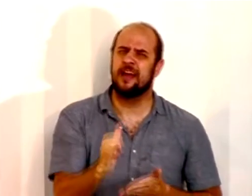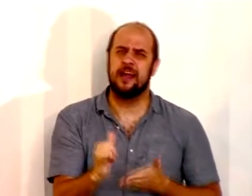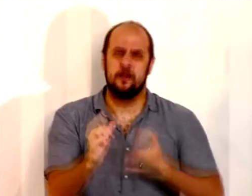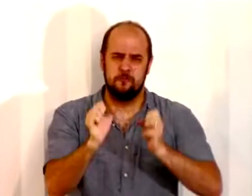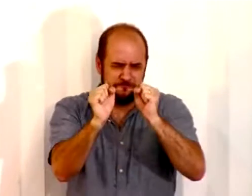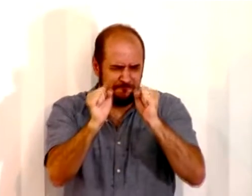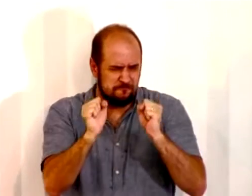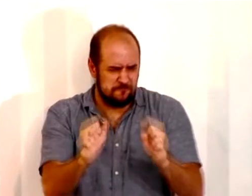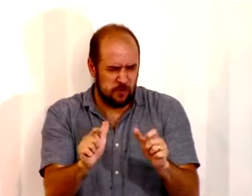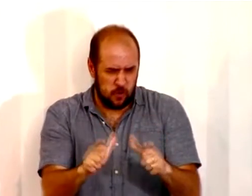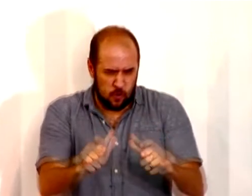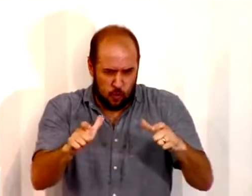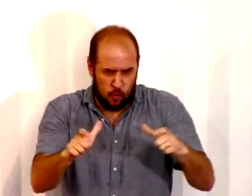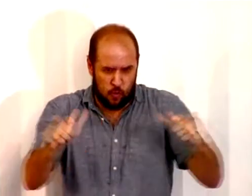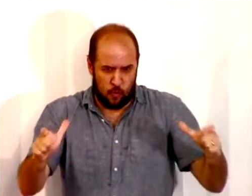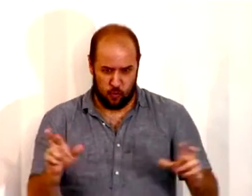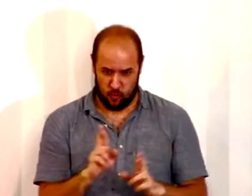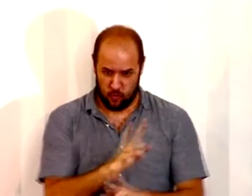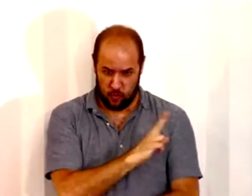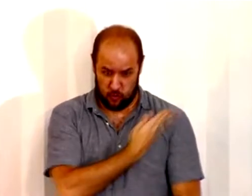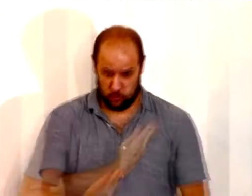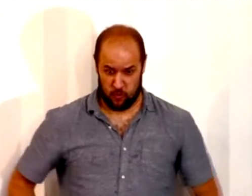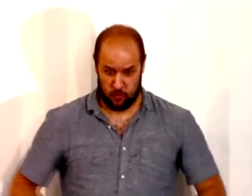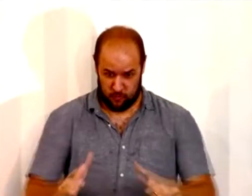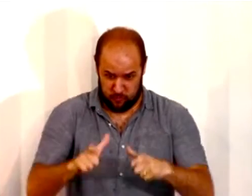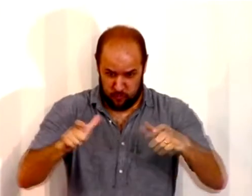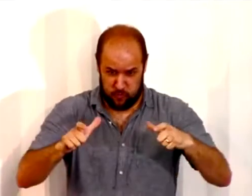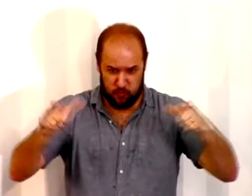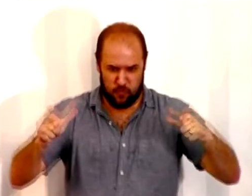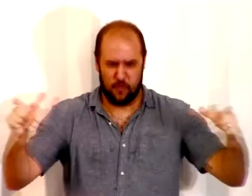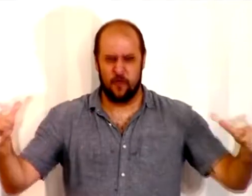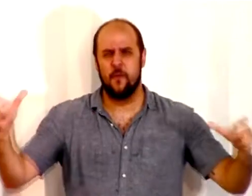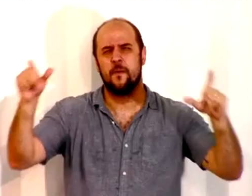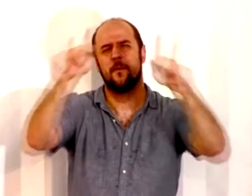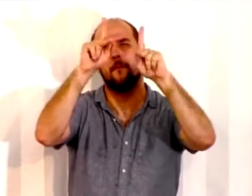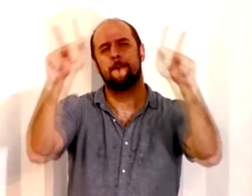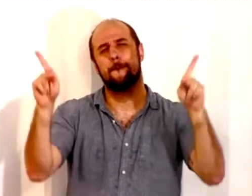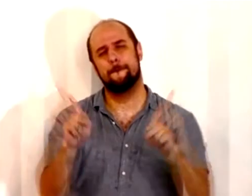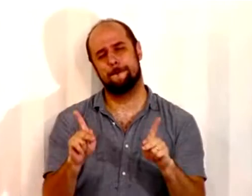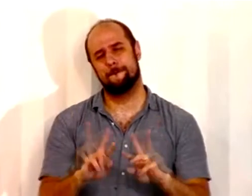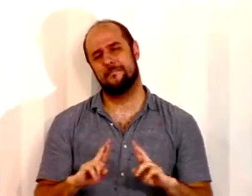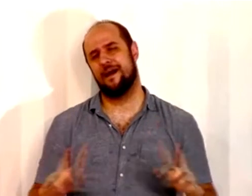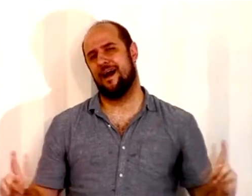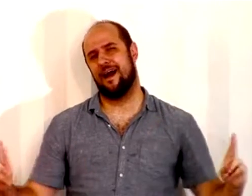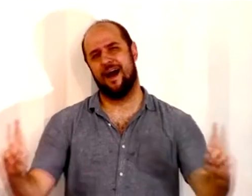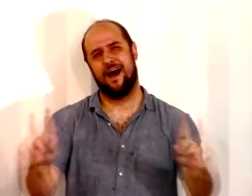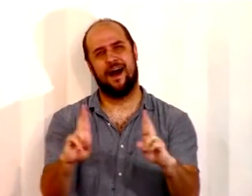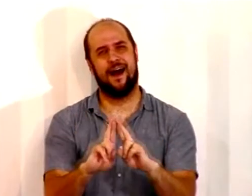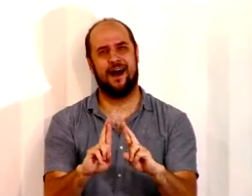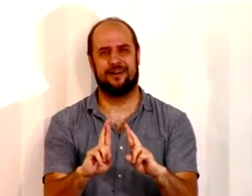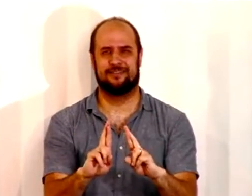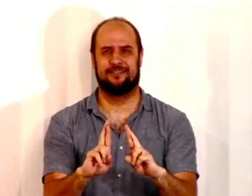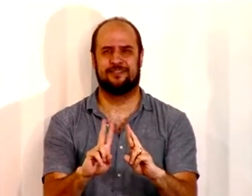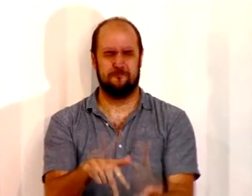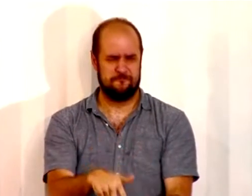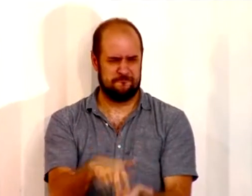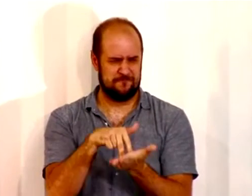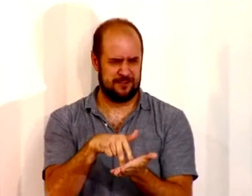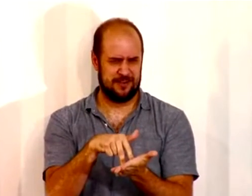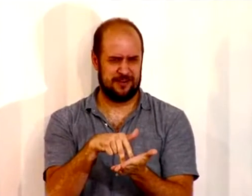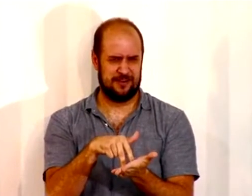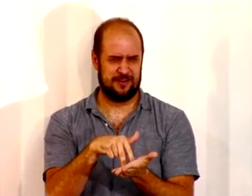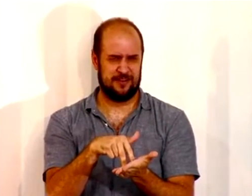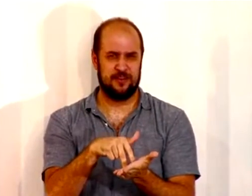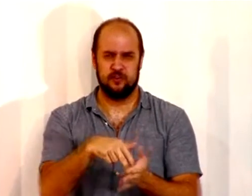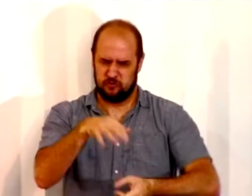seu governo e venha paz sem fim sobre o trono de Davi e sobre o seu reino, para o estabelecer e o firmar